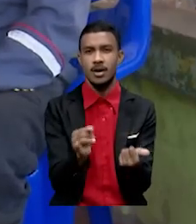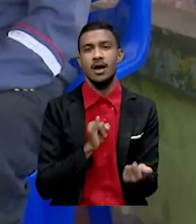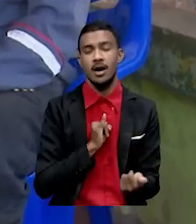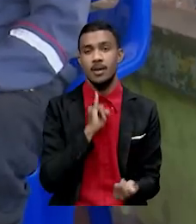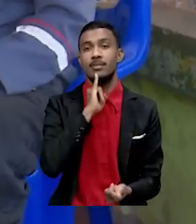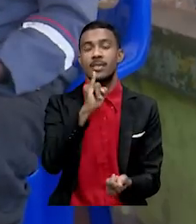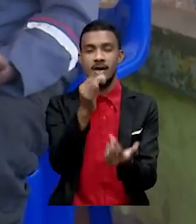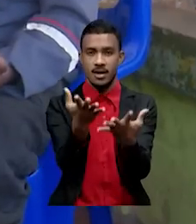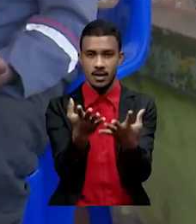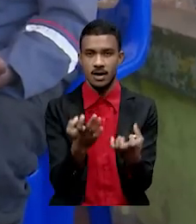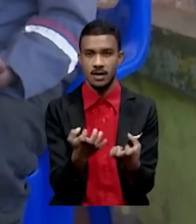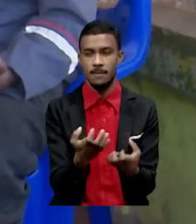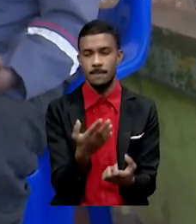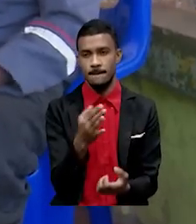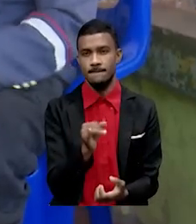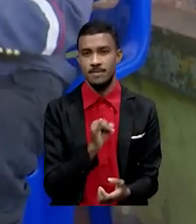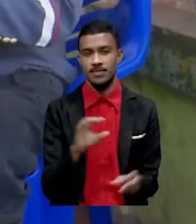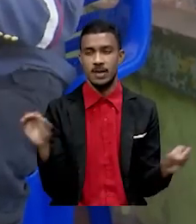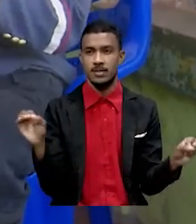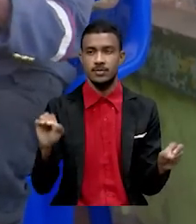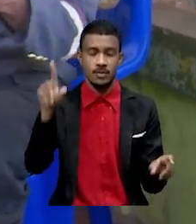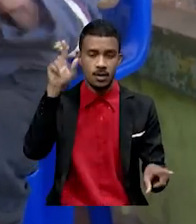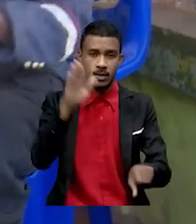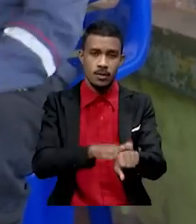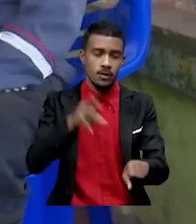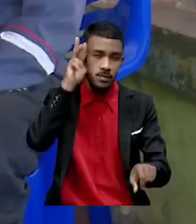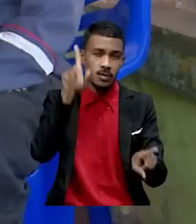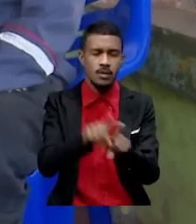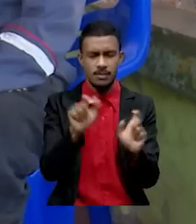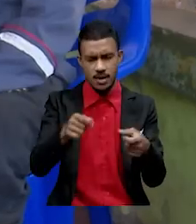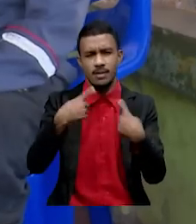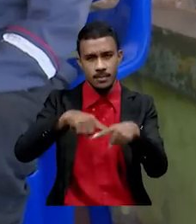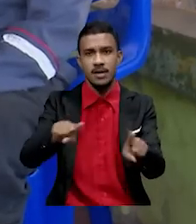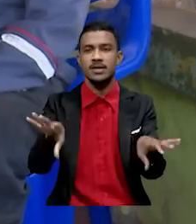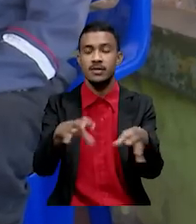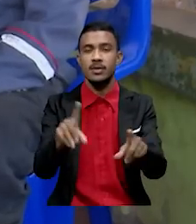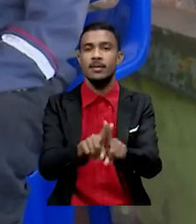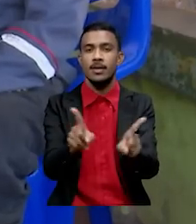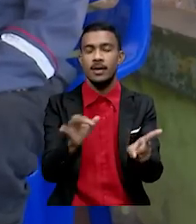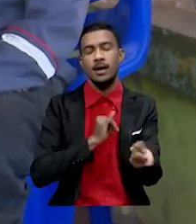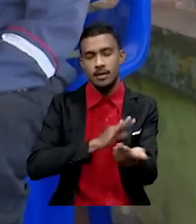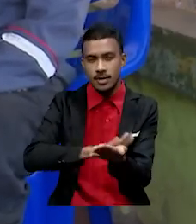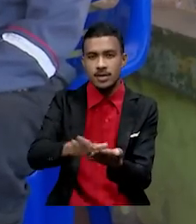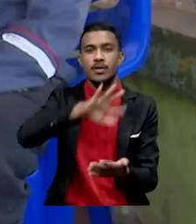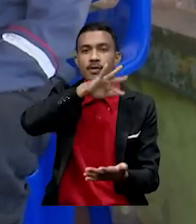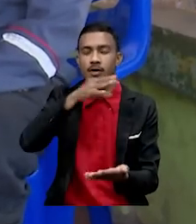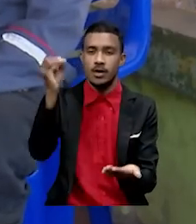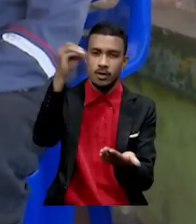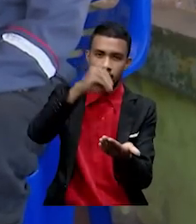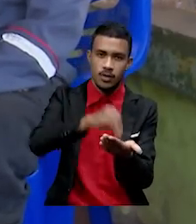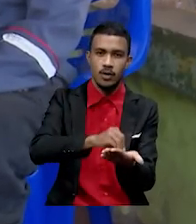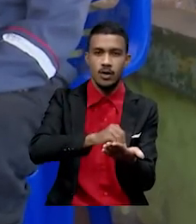Minha dia. Então, eu lá a ruca, mão bota, mas mão bota bele, tiro isso barra. Então, eu, da safoeira. Tô,